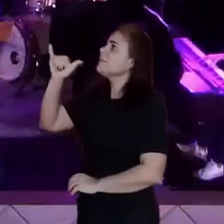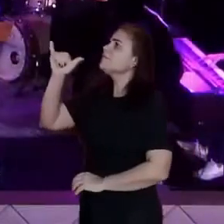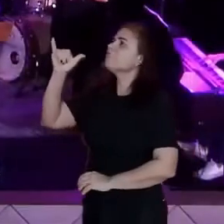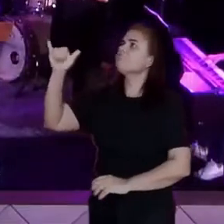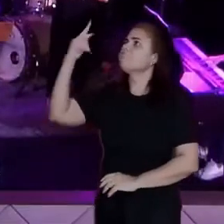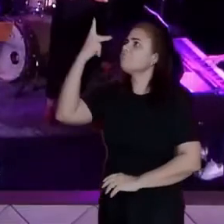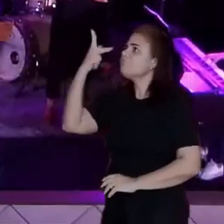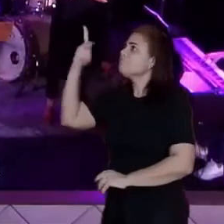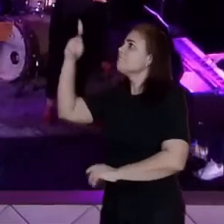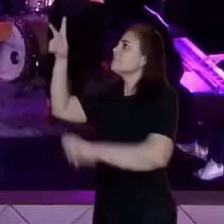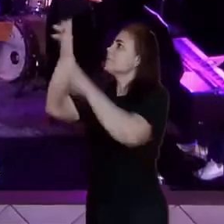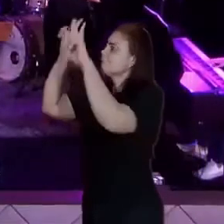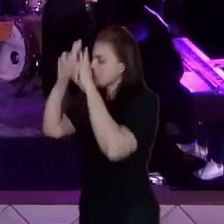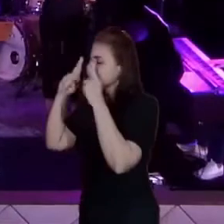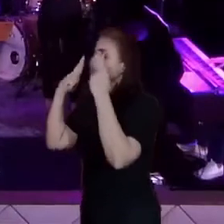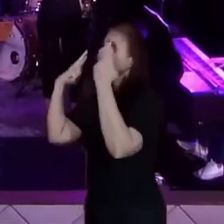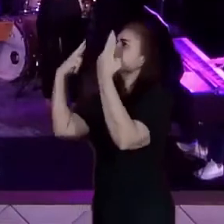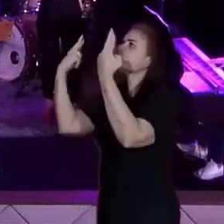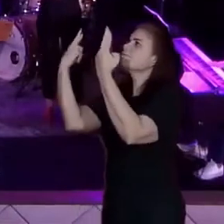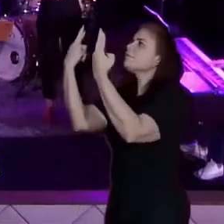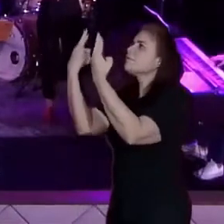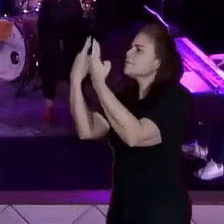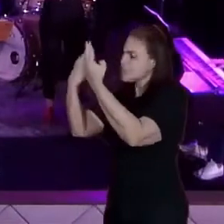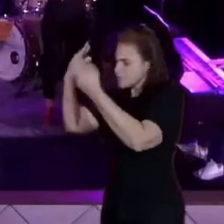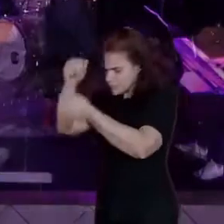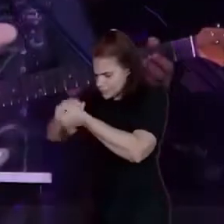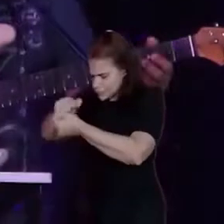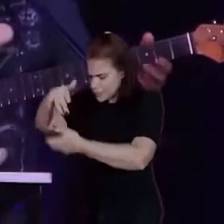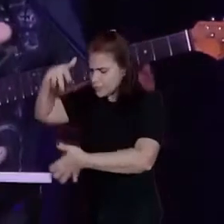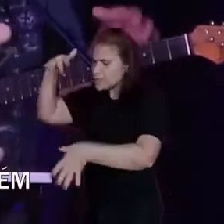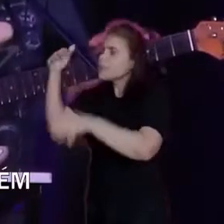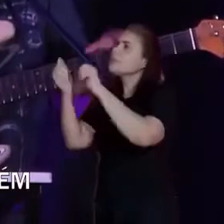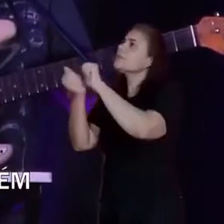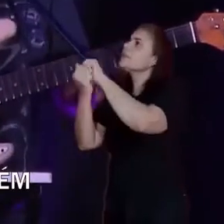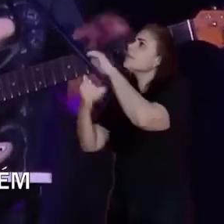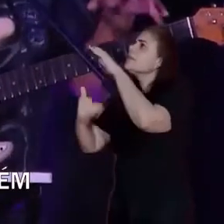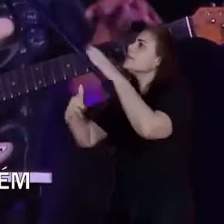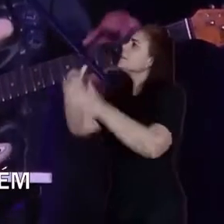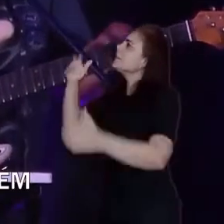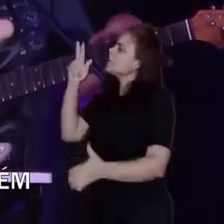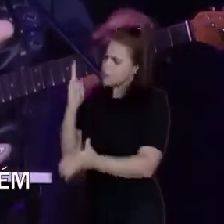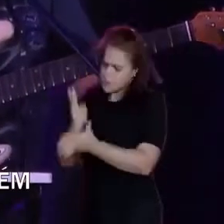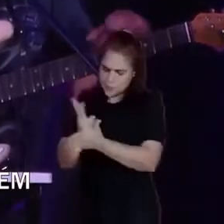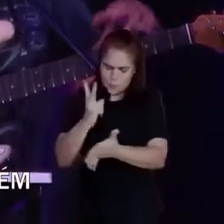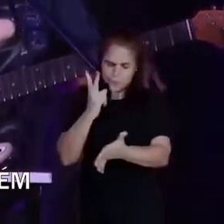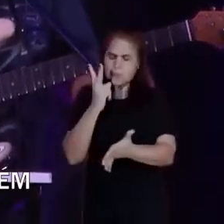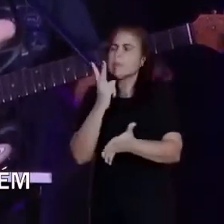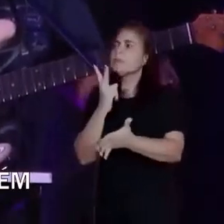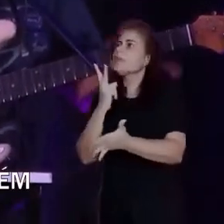pelo é o senhor EA Glória para sempre